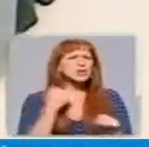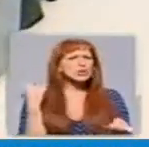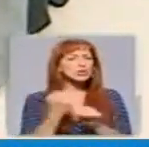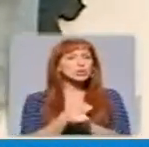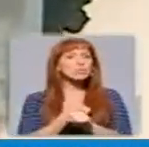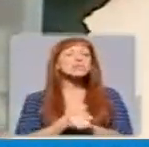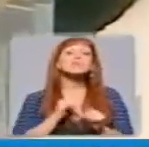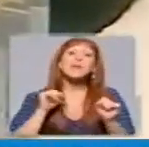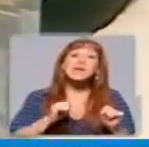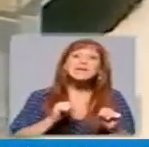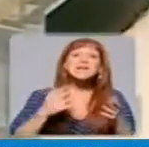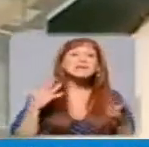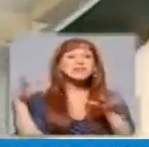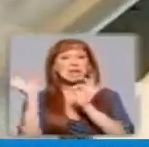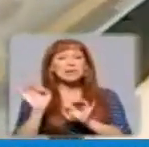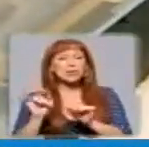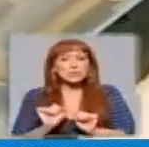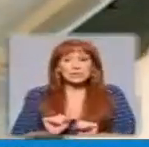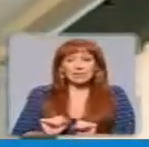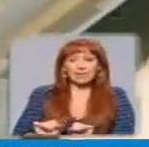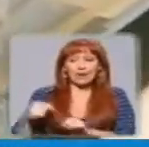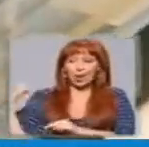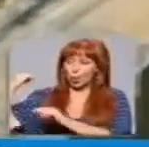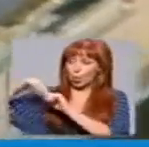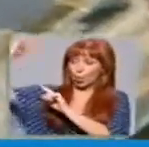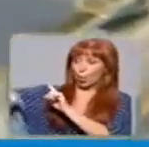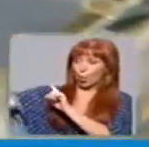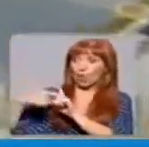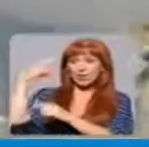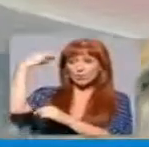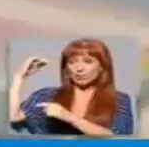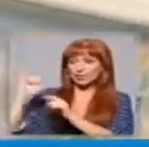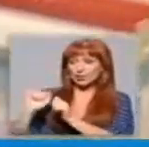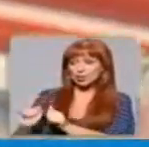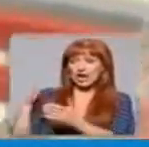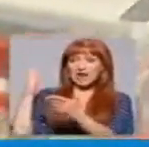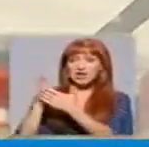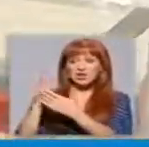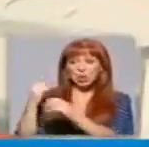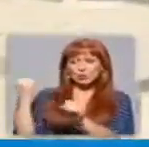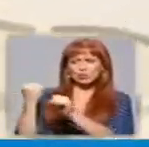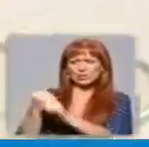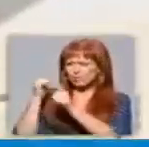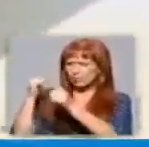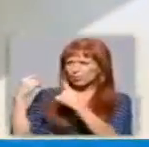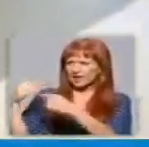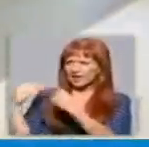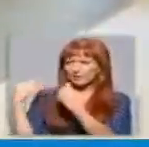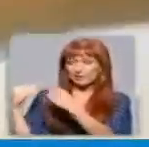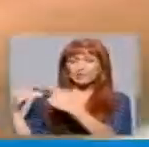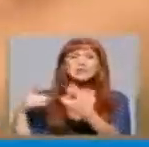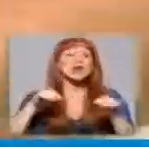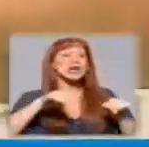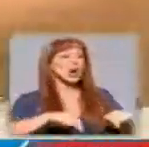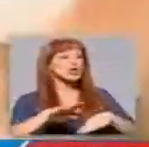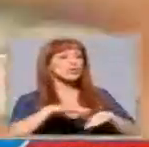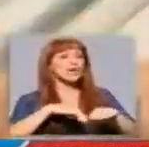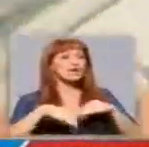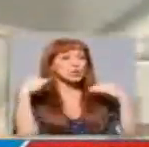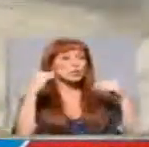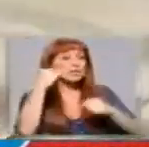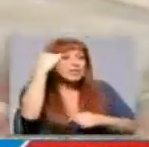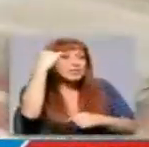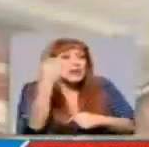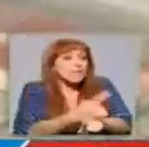trabalho sim mas a preparação é essencialmente ao longo do ano com os seus professores com as escolas têm feito um trabalho extraordinário o que nós fazemos aqui é um treino muito